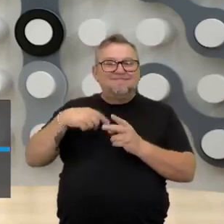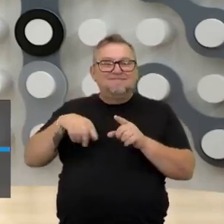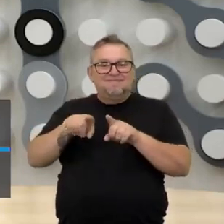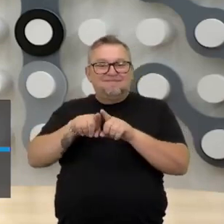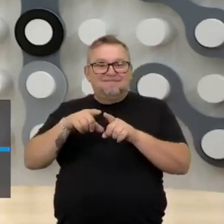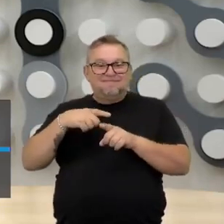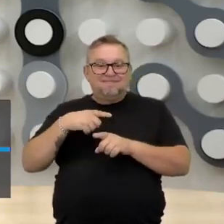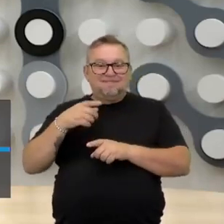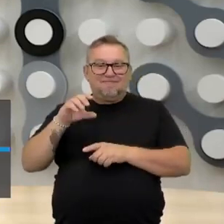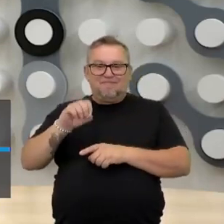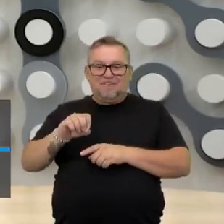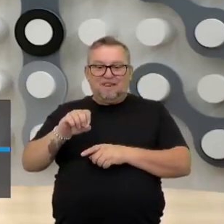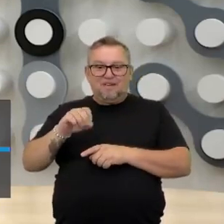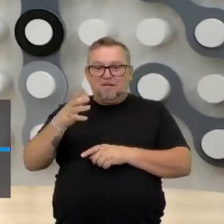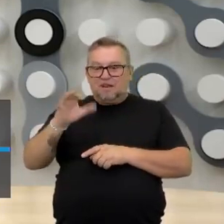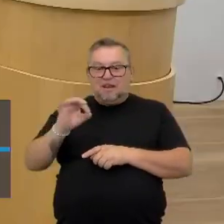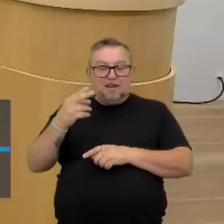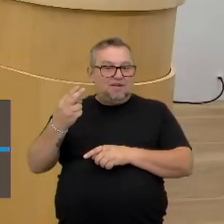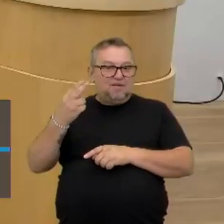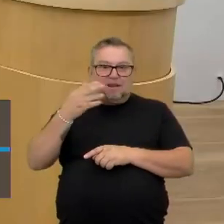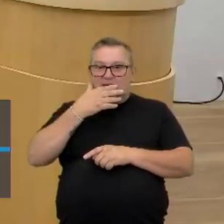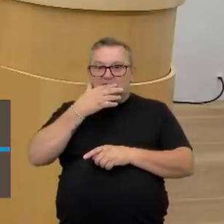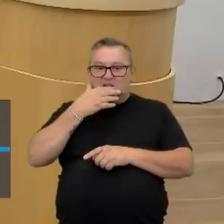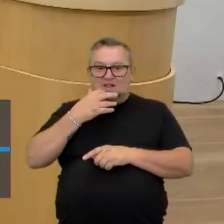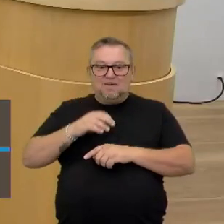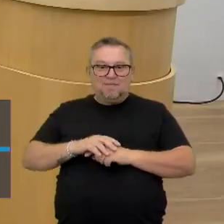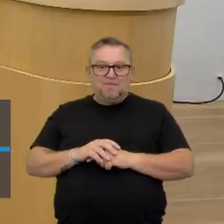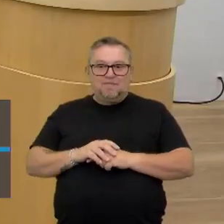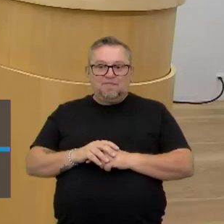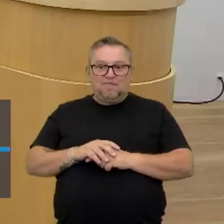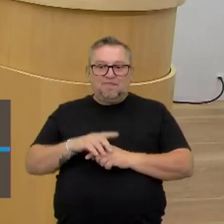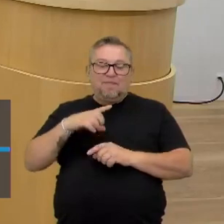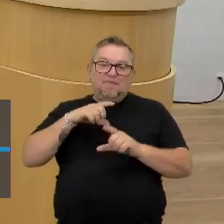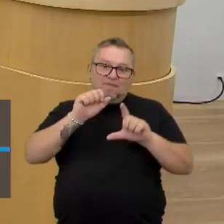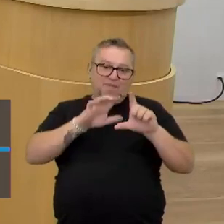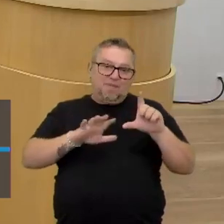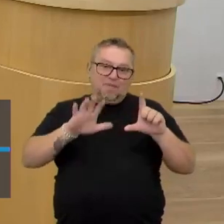por exemplo, 0 não coloco, 10 também não. Mas pode. Não, dentro do